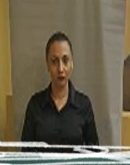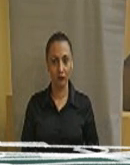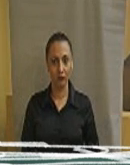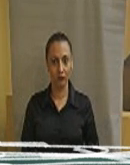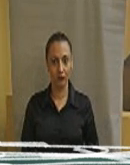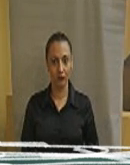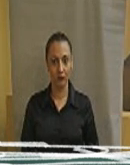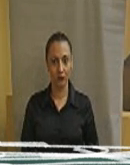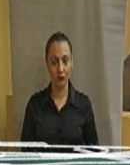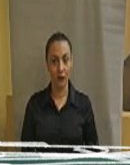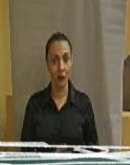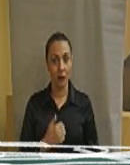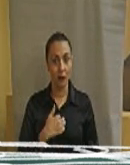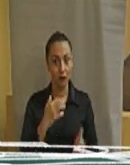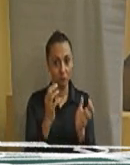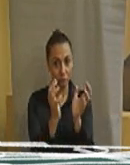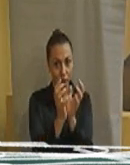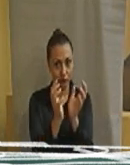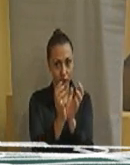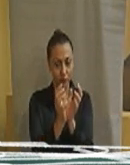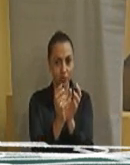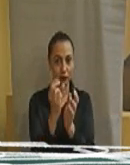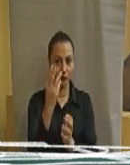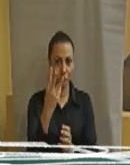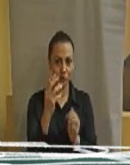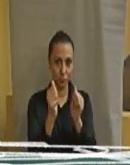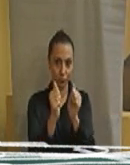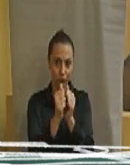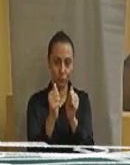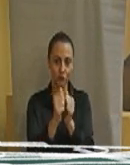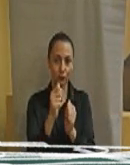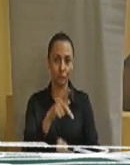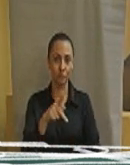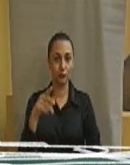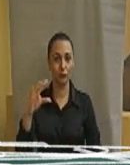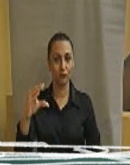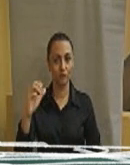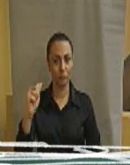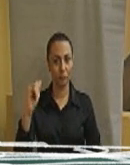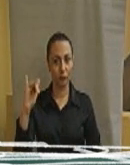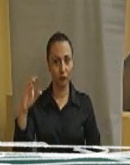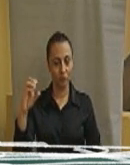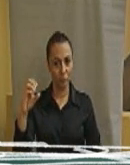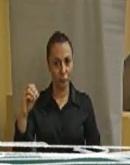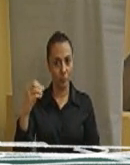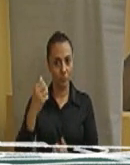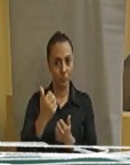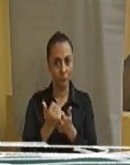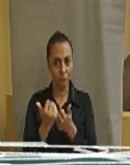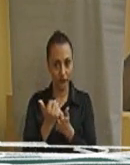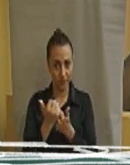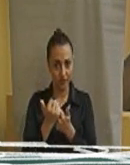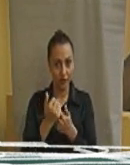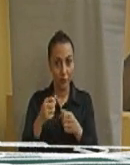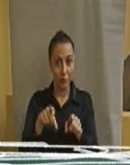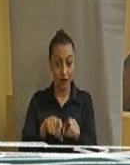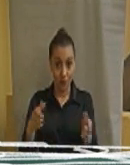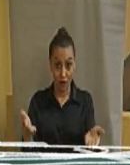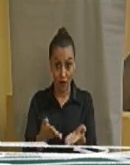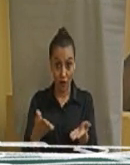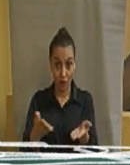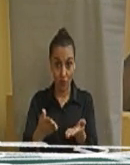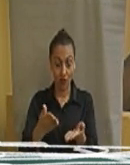Eu estou na chapa 3 junto com o professor Caio de Vice, que é o atual promotor de gestão de pessoas. Estamos